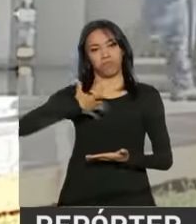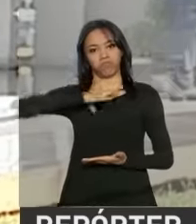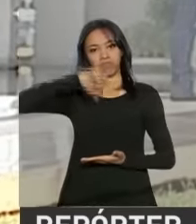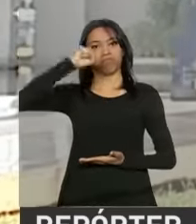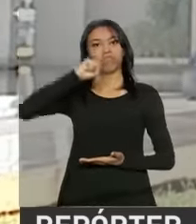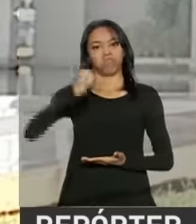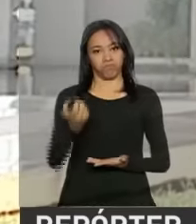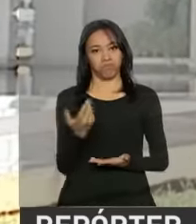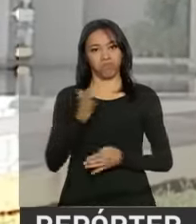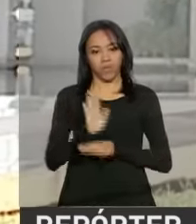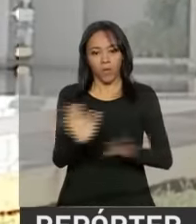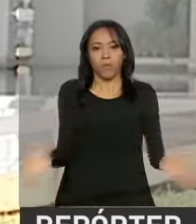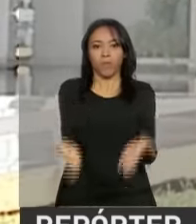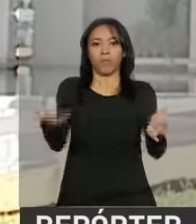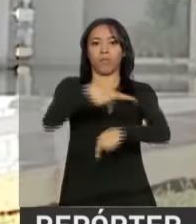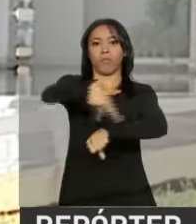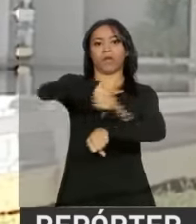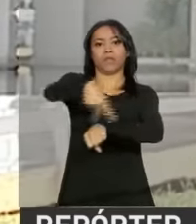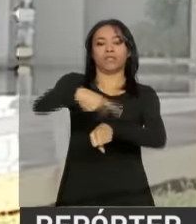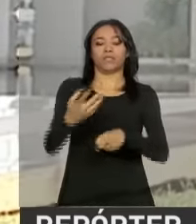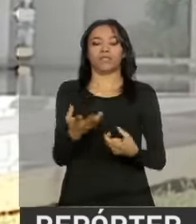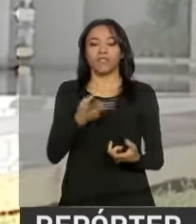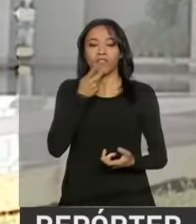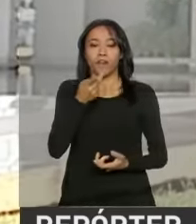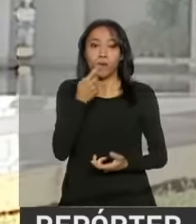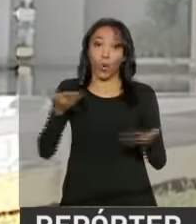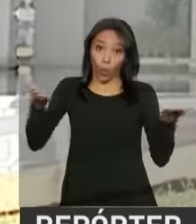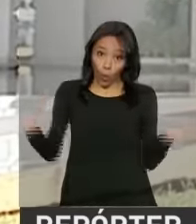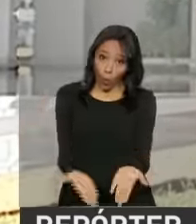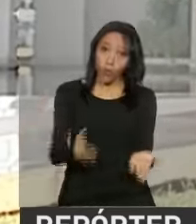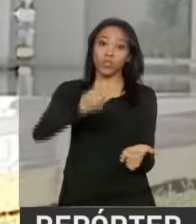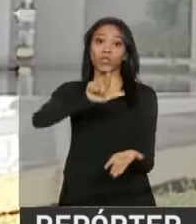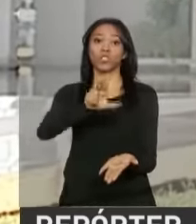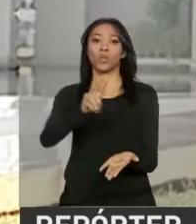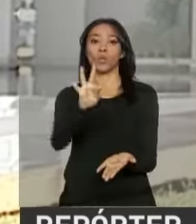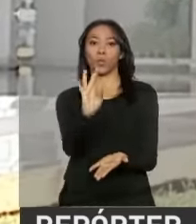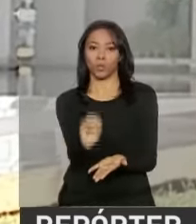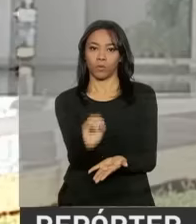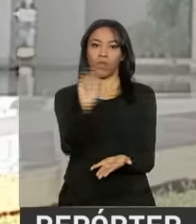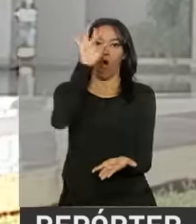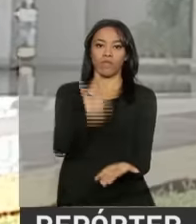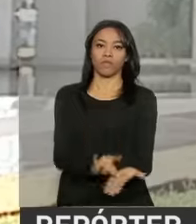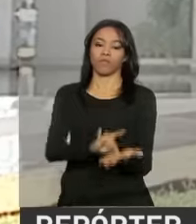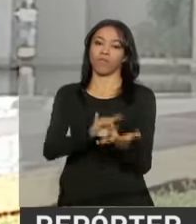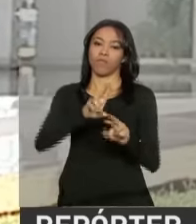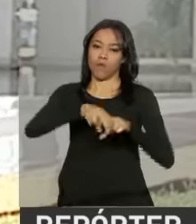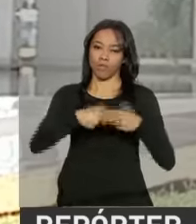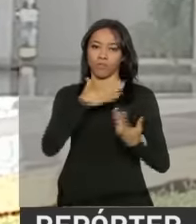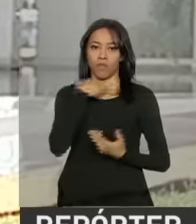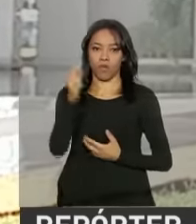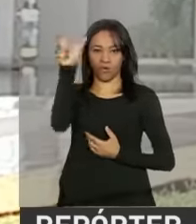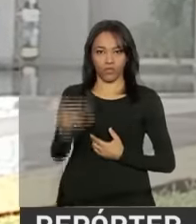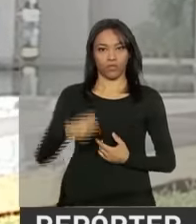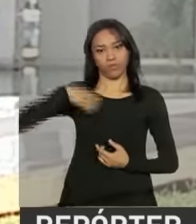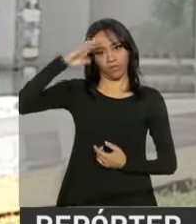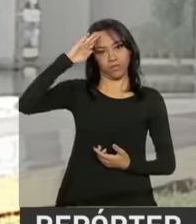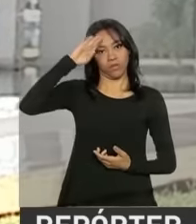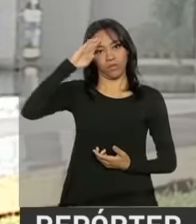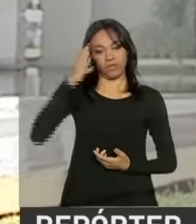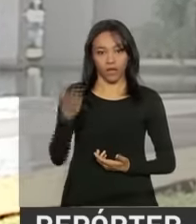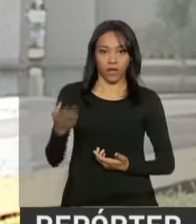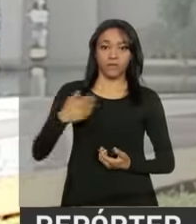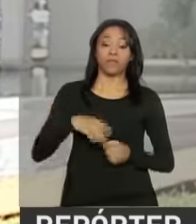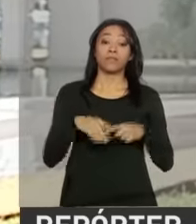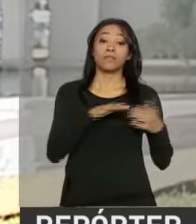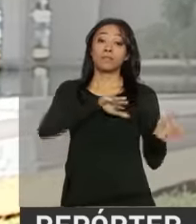presidente em exercício, Michel Temer, decretou hoje luto oficial pela morte do soldado. E ontem, o